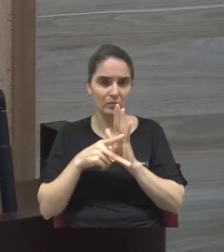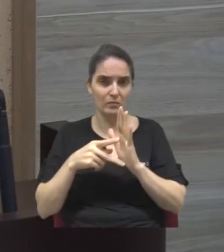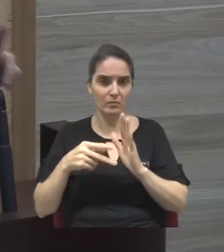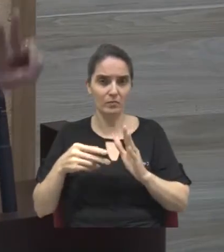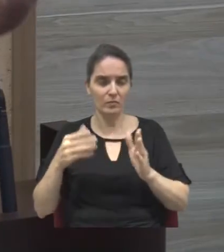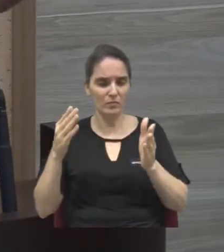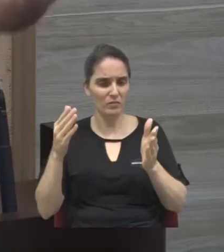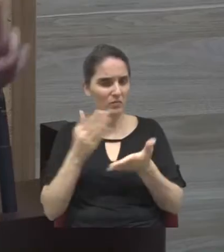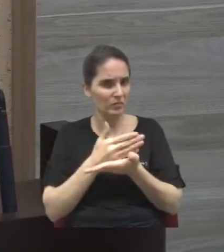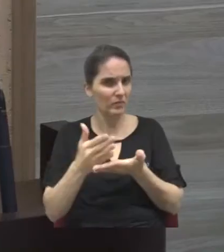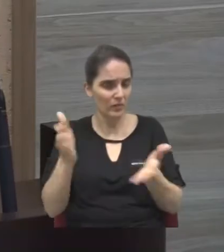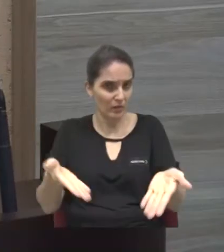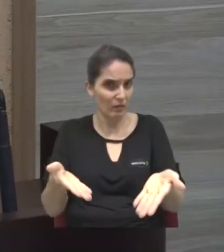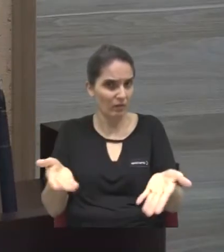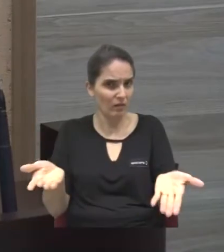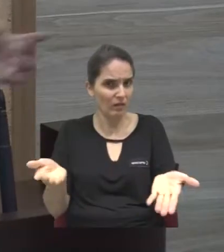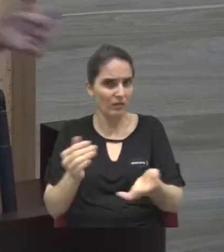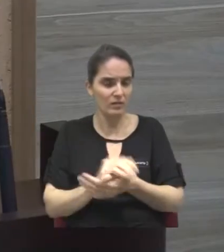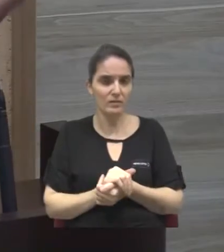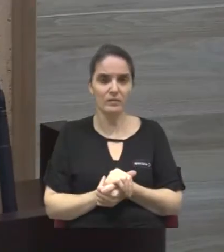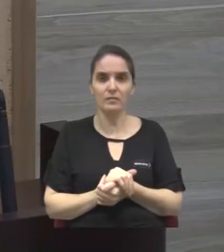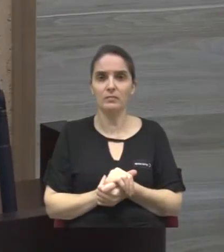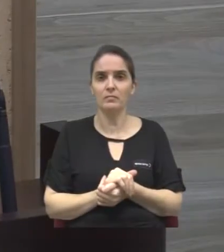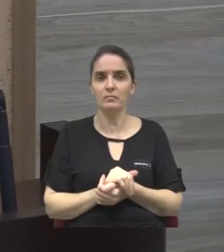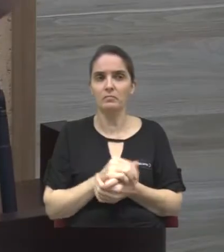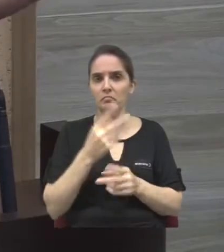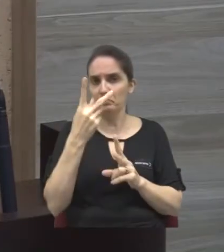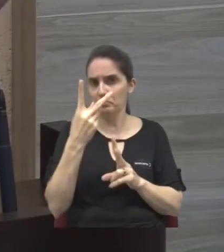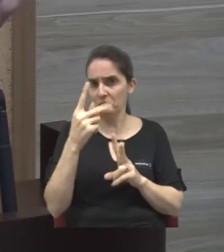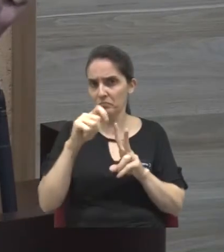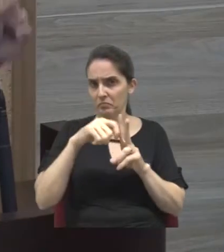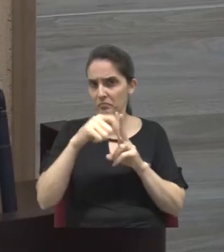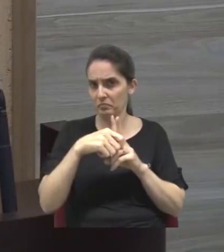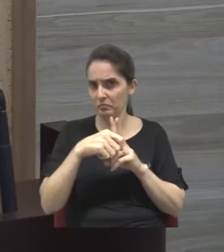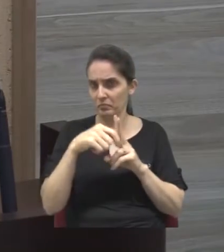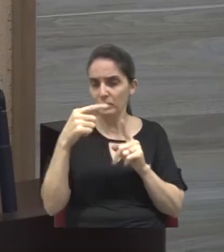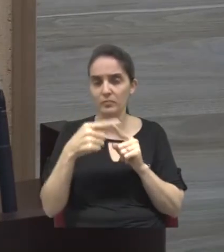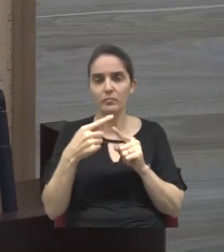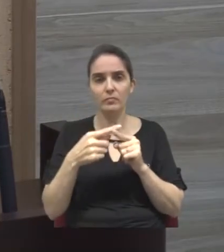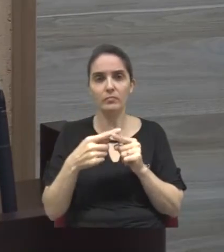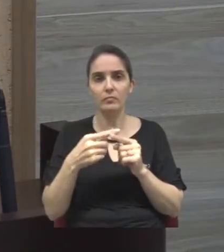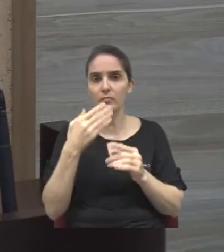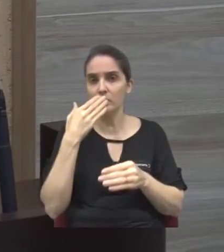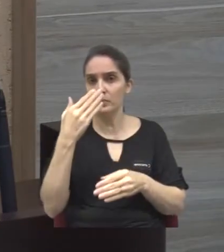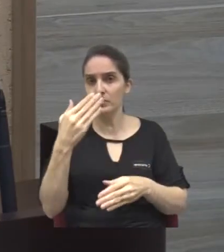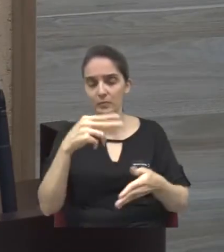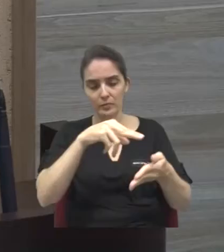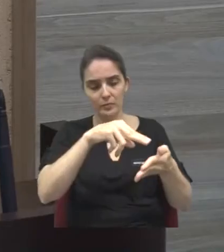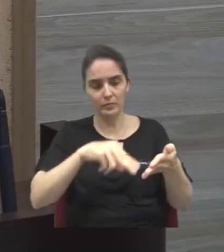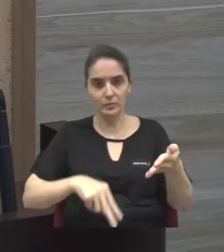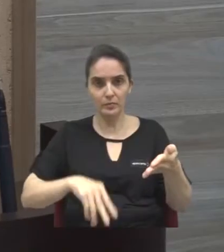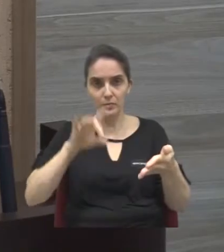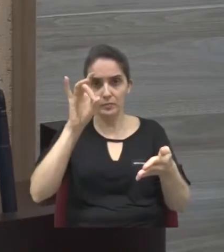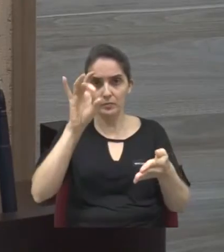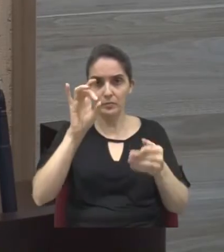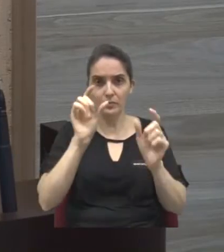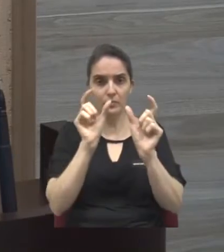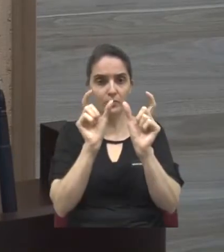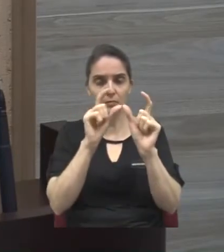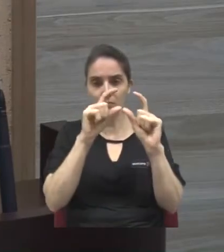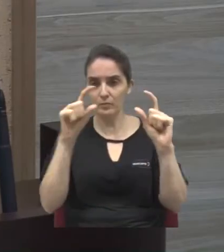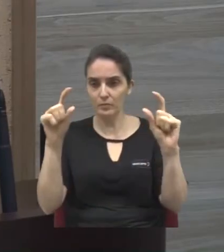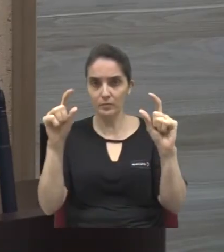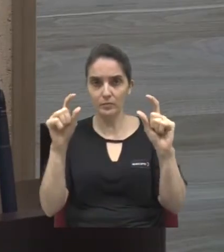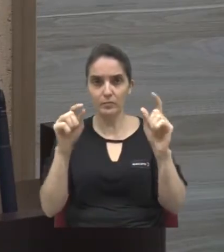ano. Aliás, há 2 meses. Porque quando nós pedimos para fazer a leitura só de um trecho do nosso requerimento,